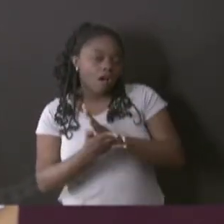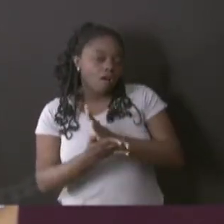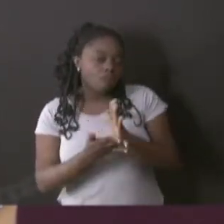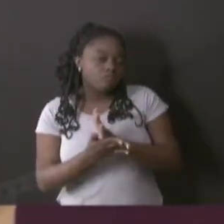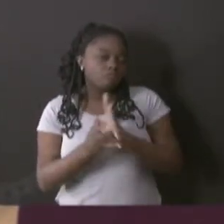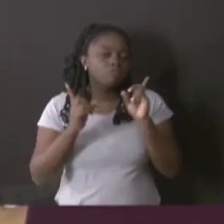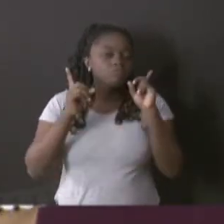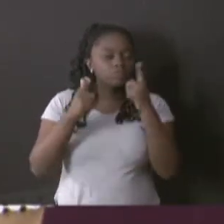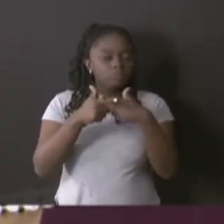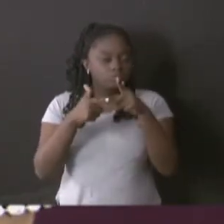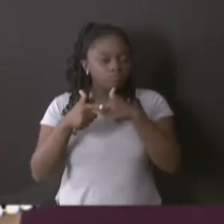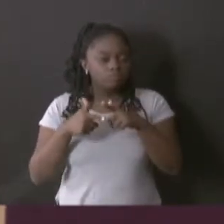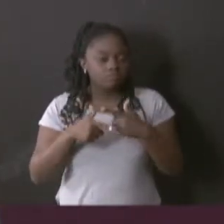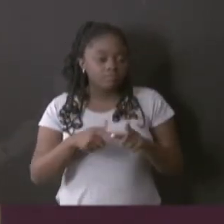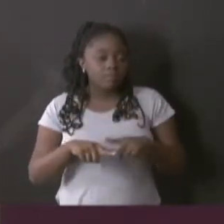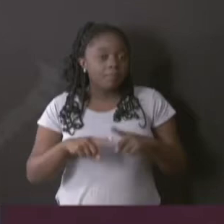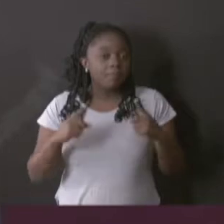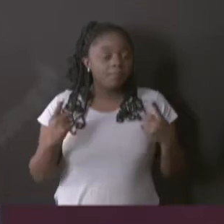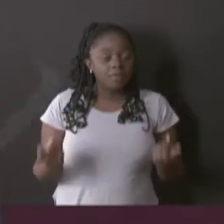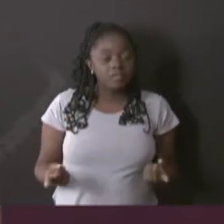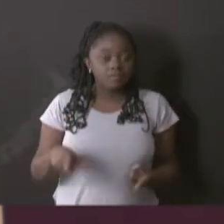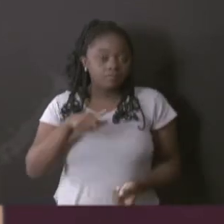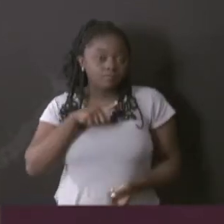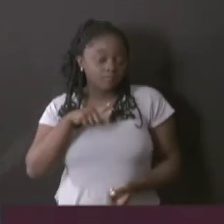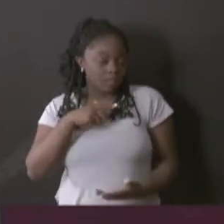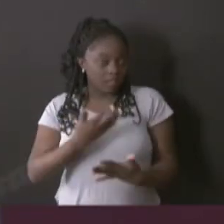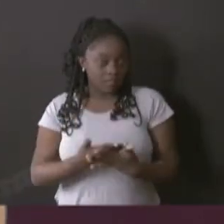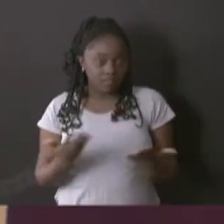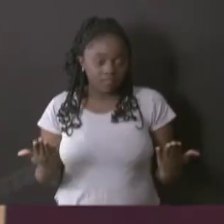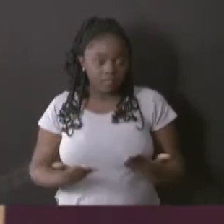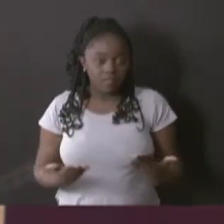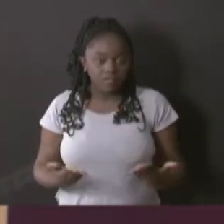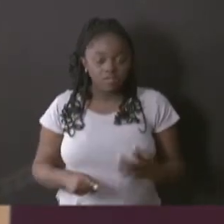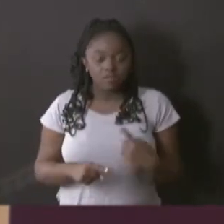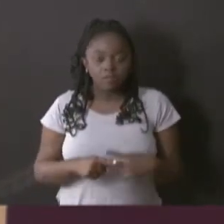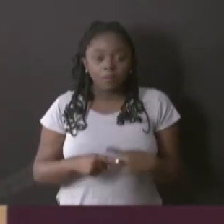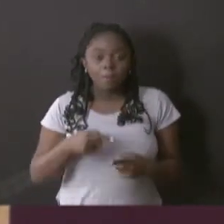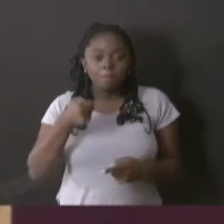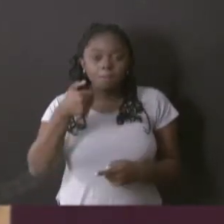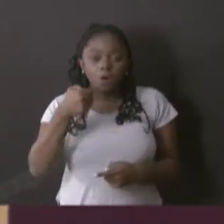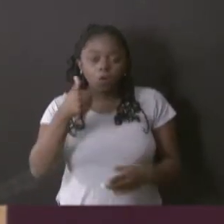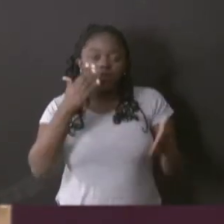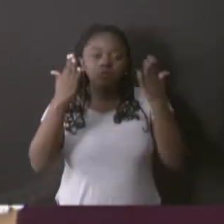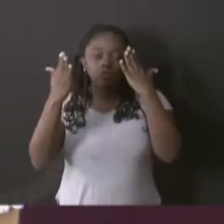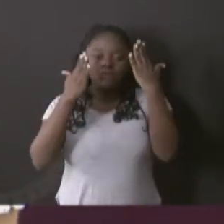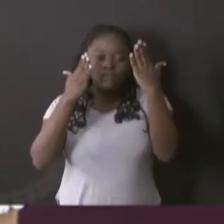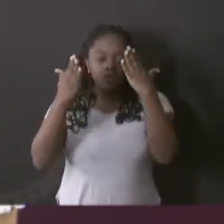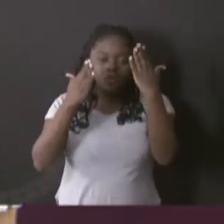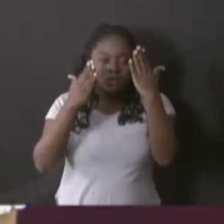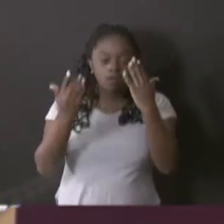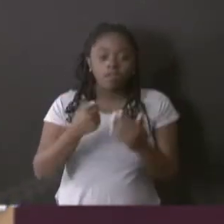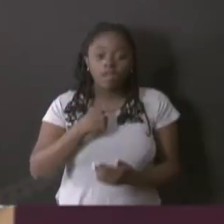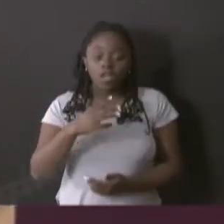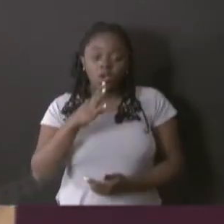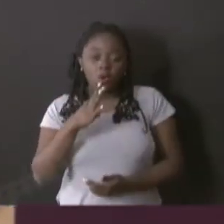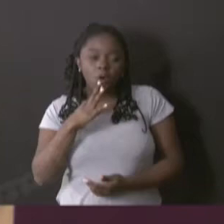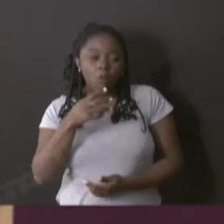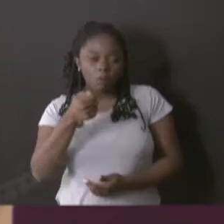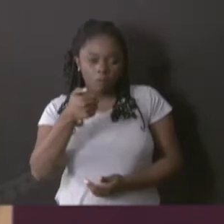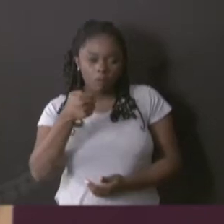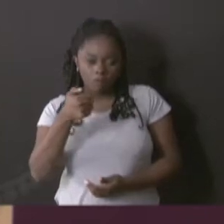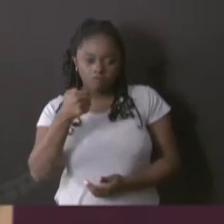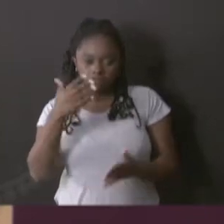assim, até o momento é o que a gente tem. Entendo. Né? Porque assim, são poucos os psicólogos, eu conheço poucos,